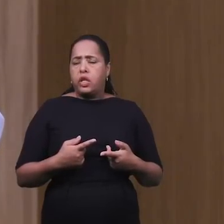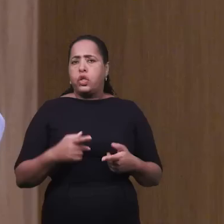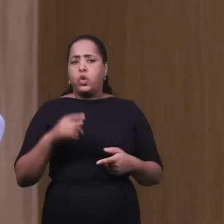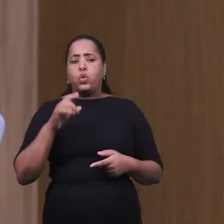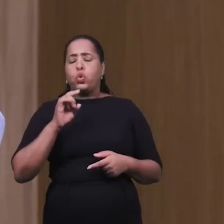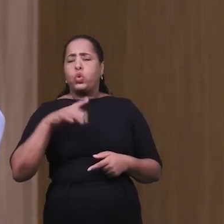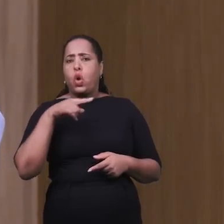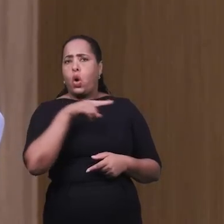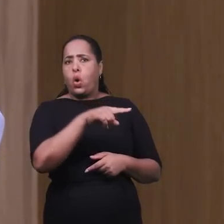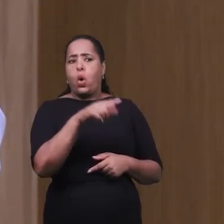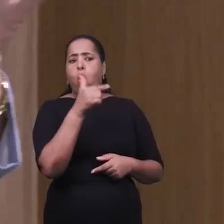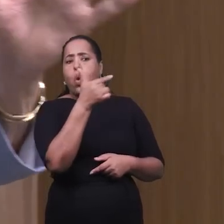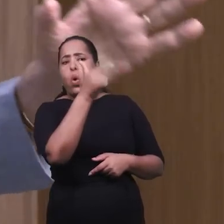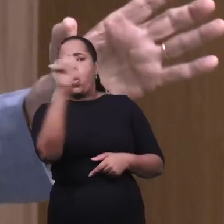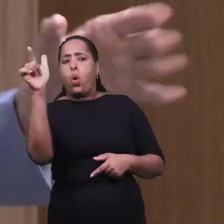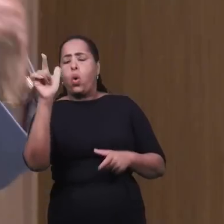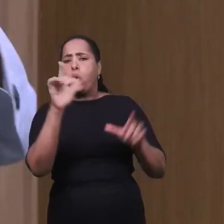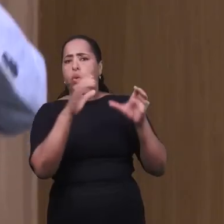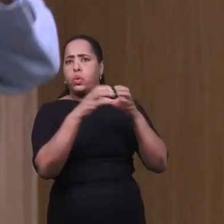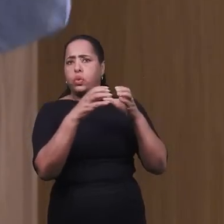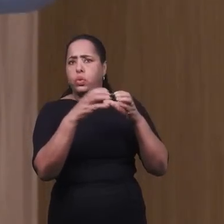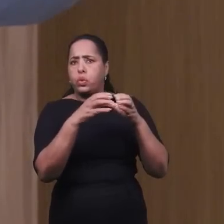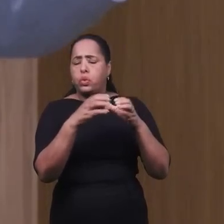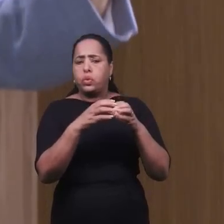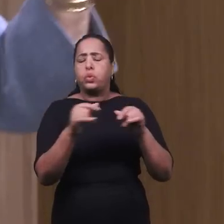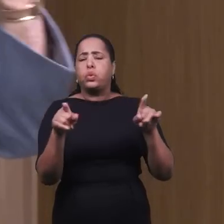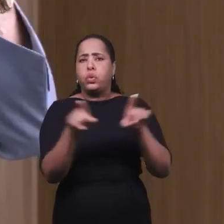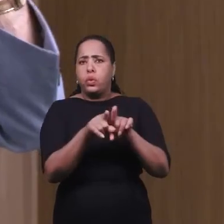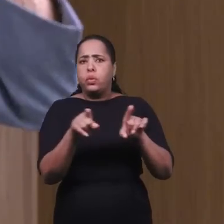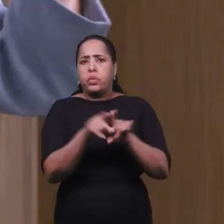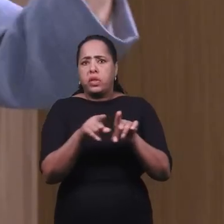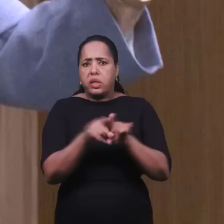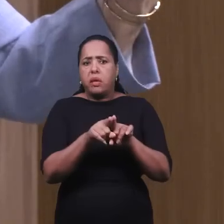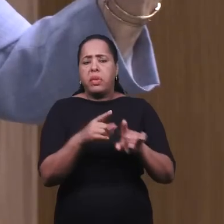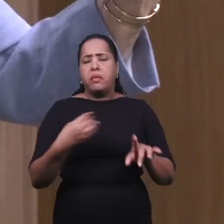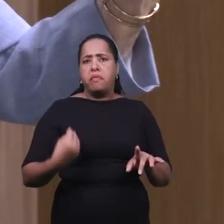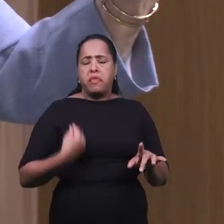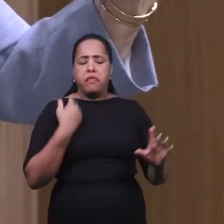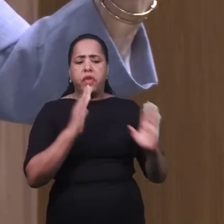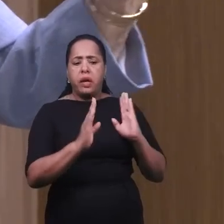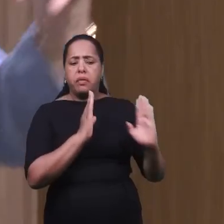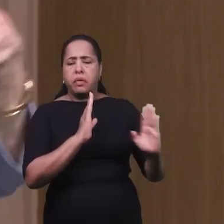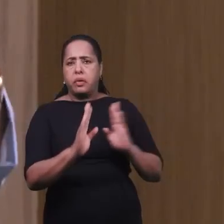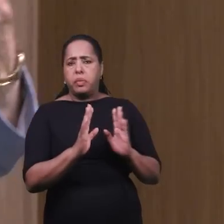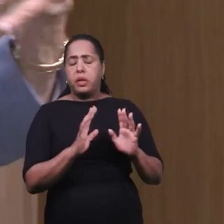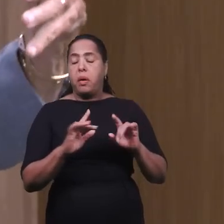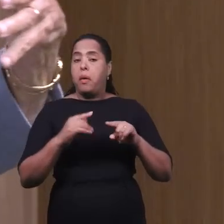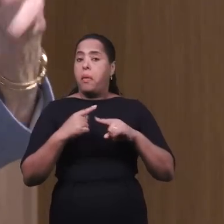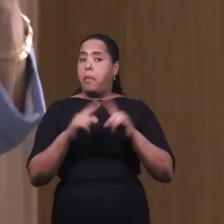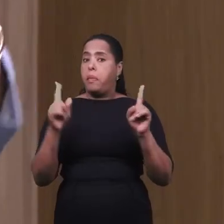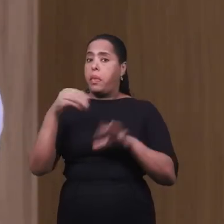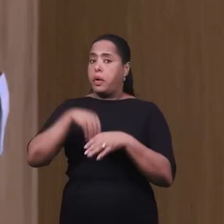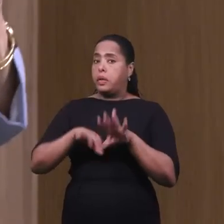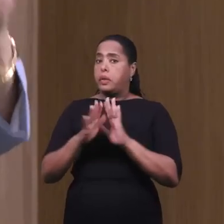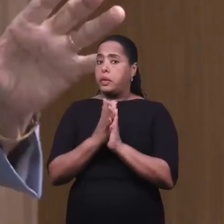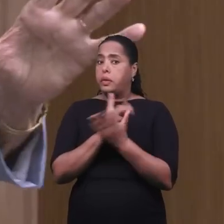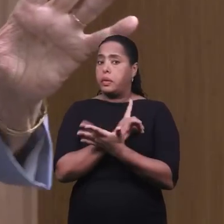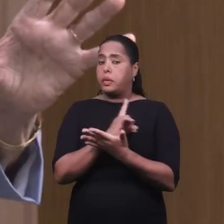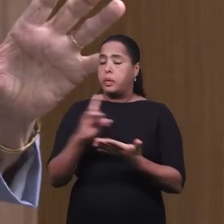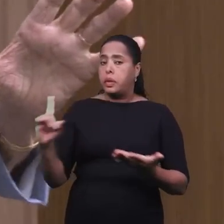foram somente aqueles, mas outros passaram, outros mártires, né? Viveram aquele,